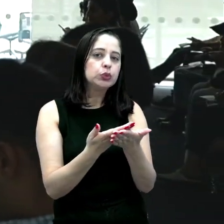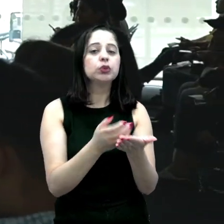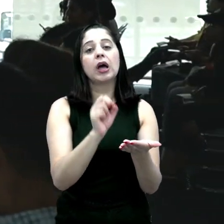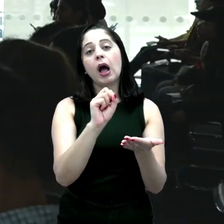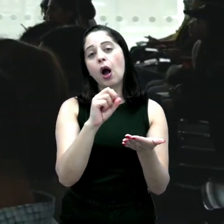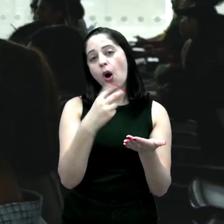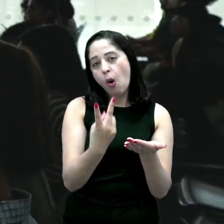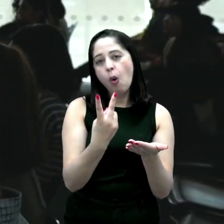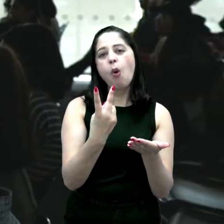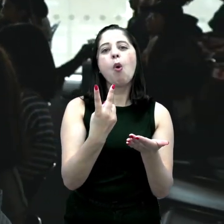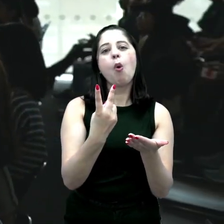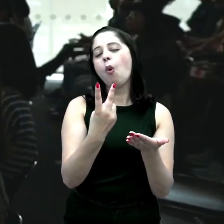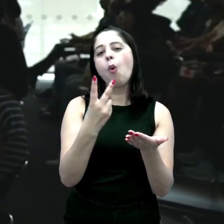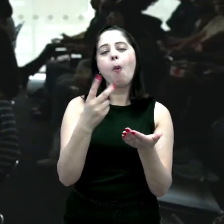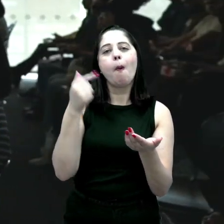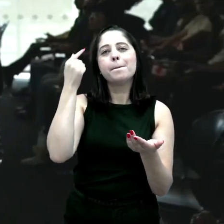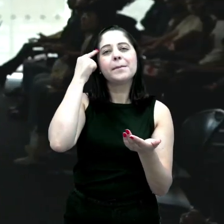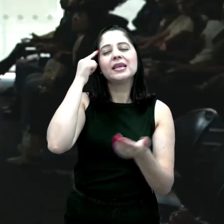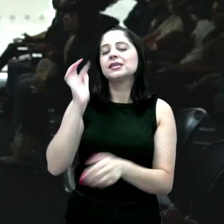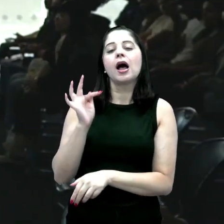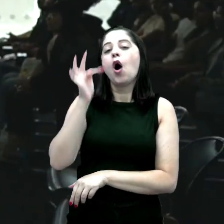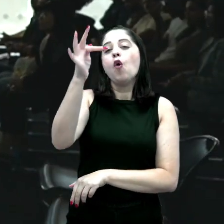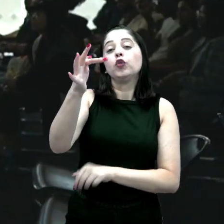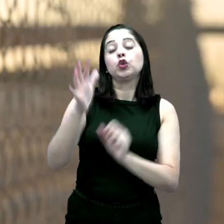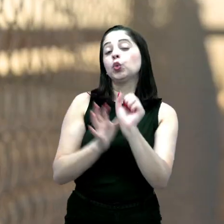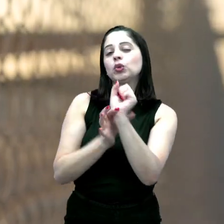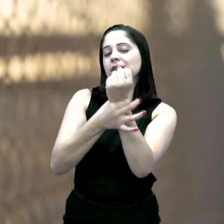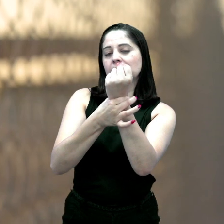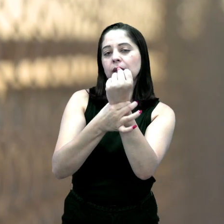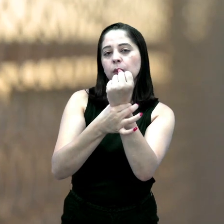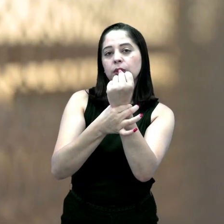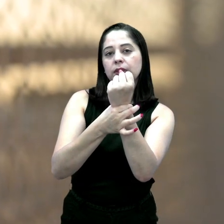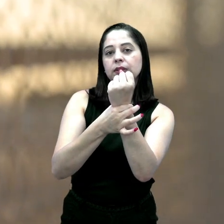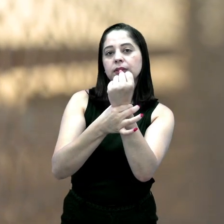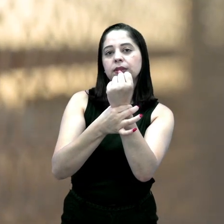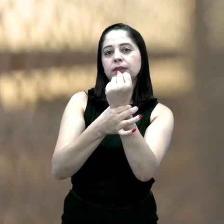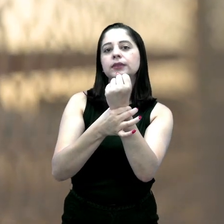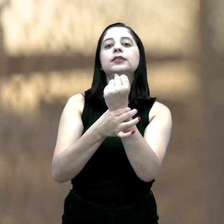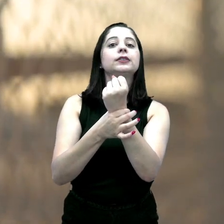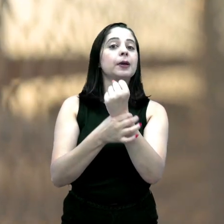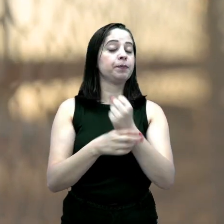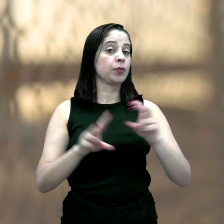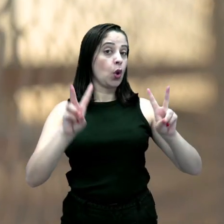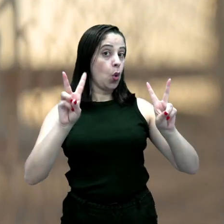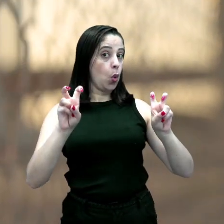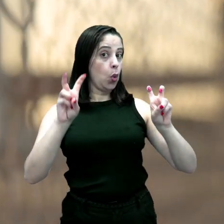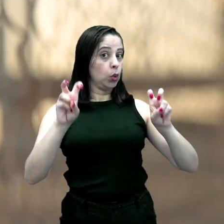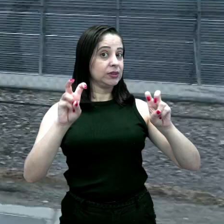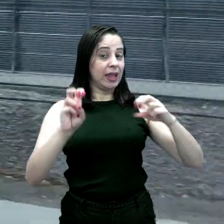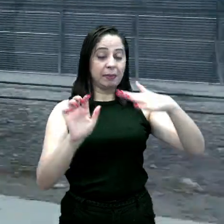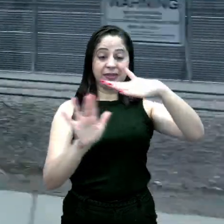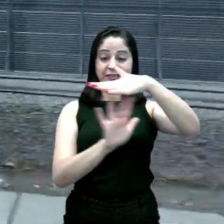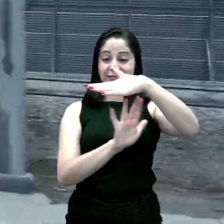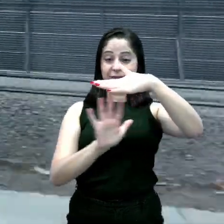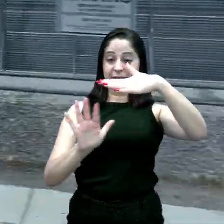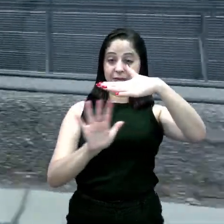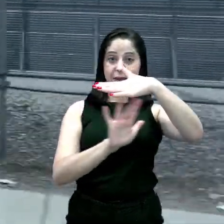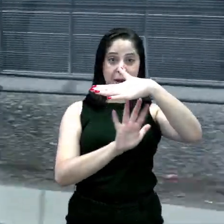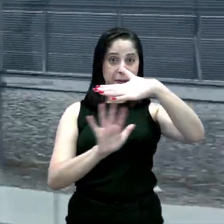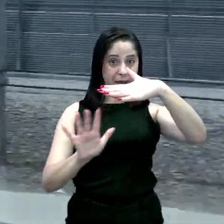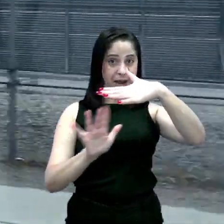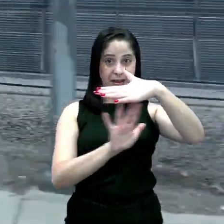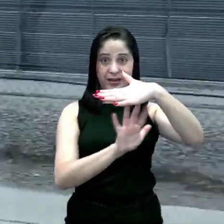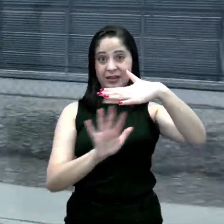até mesmo em busca de um futuro mais seguro. E apesar de ser um conceito amplamente usado, não há